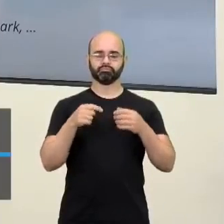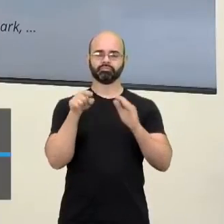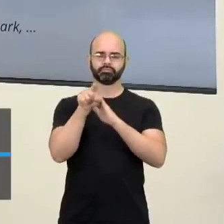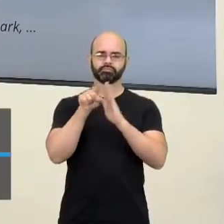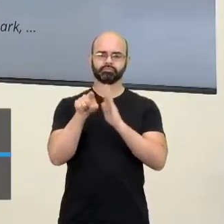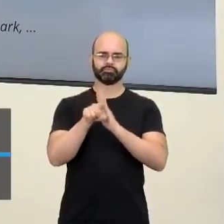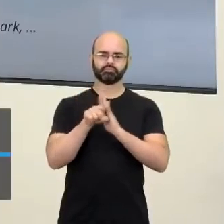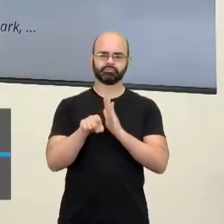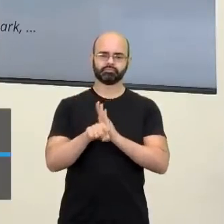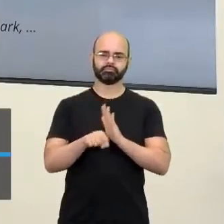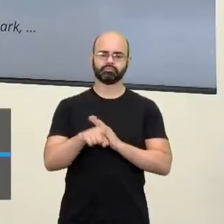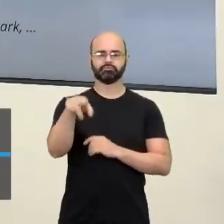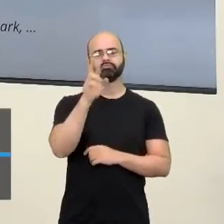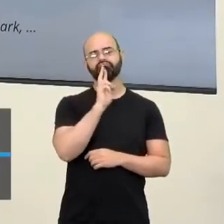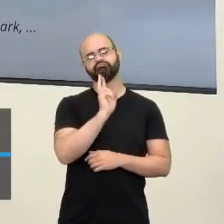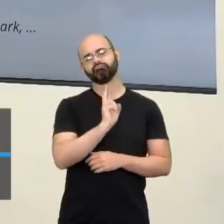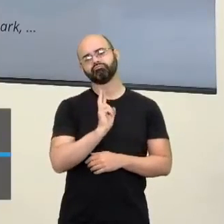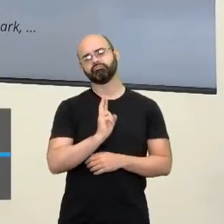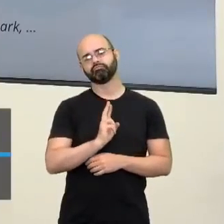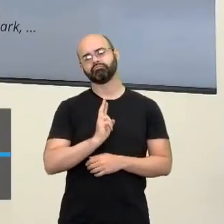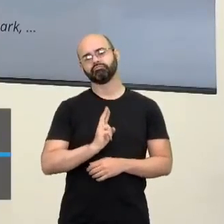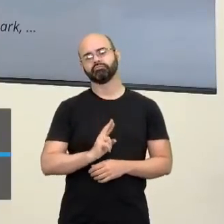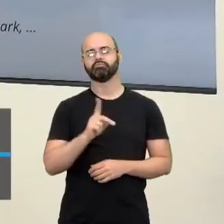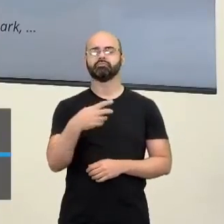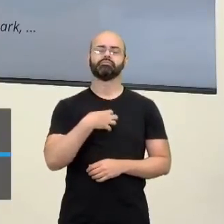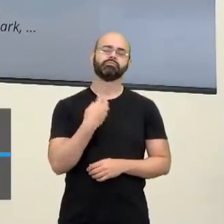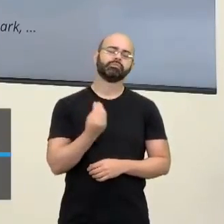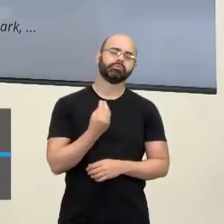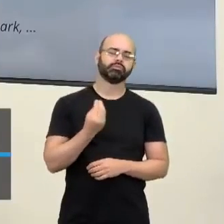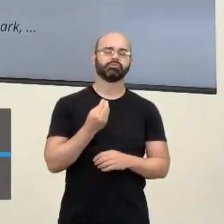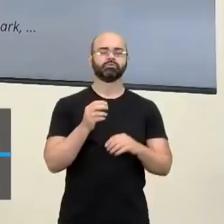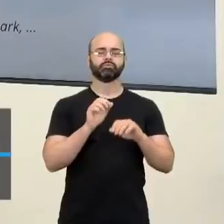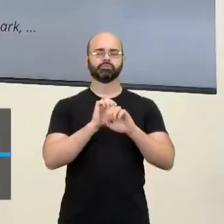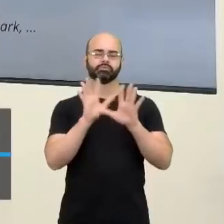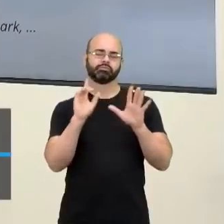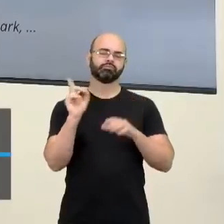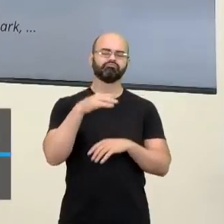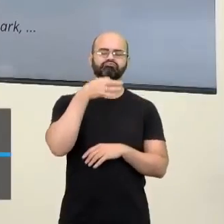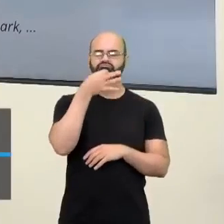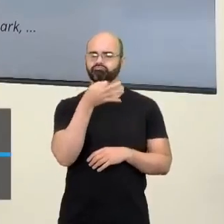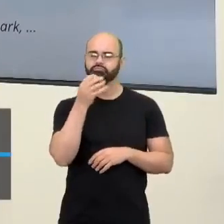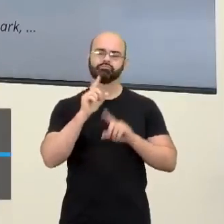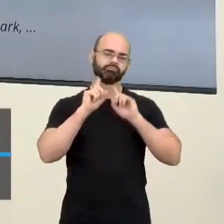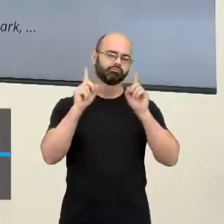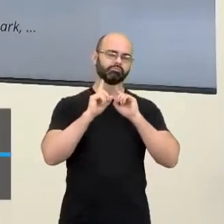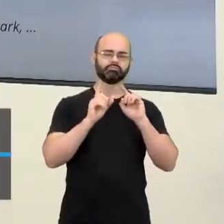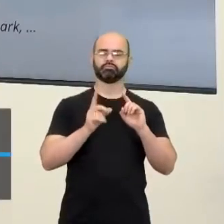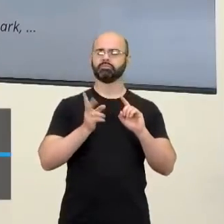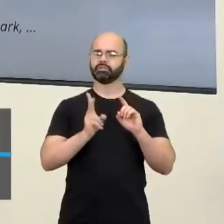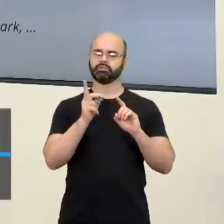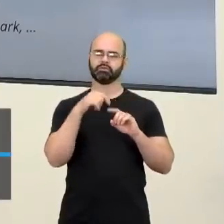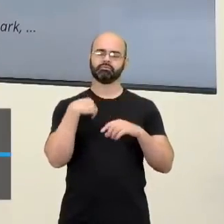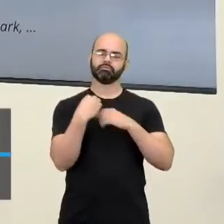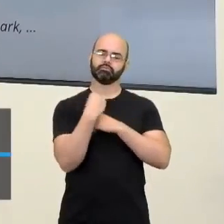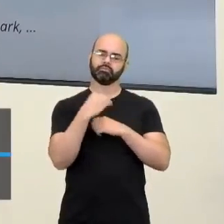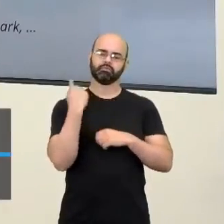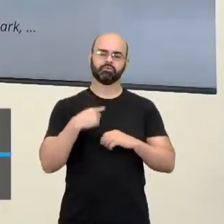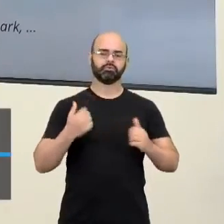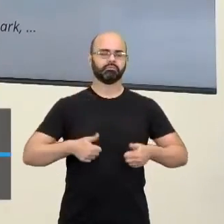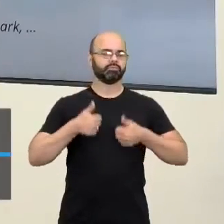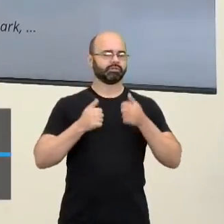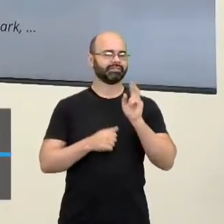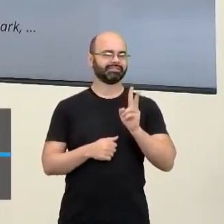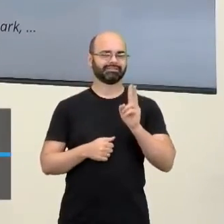aula, então também a gente sempre pede para que vocês coloquem lá, porque tem dúvida, sugestão, crítica, sempre é bom para a gente melhorar,